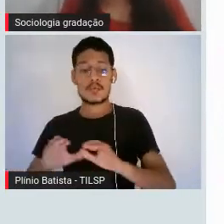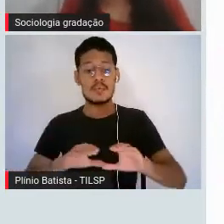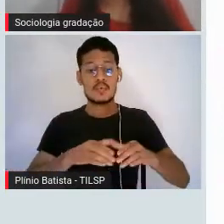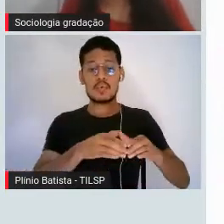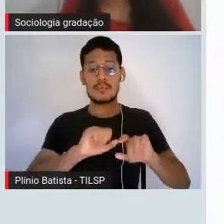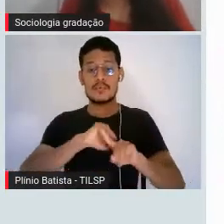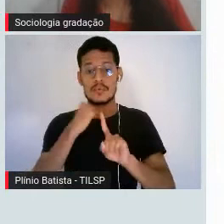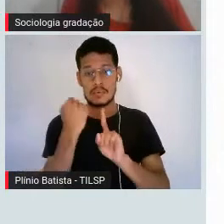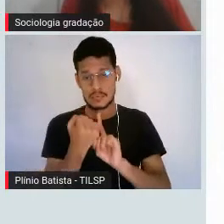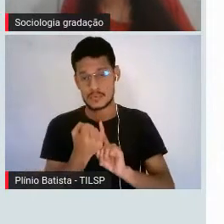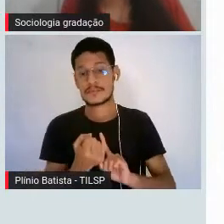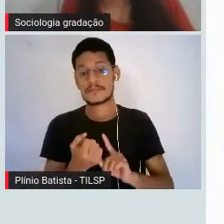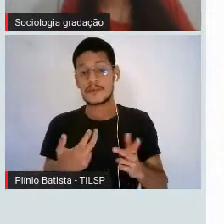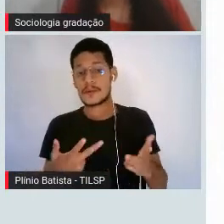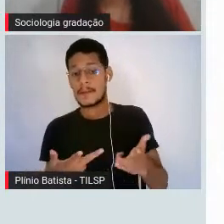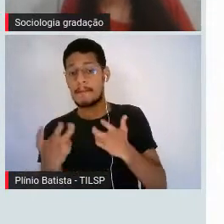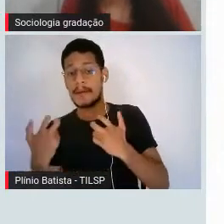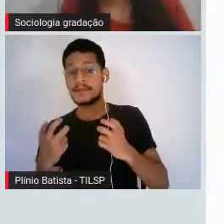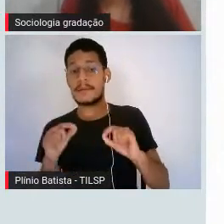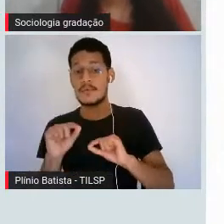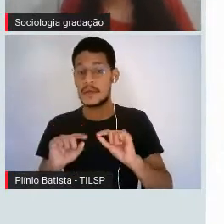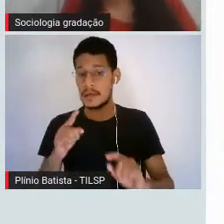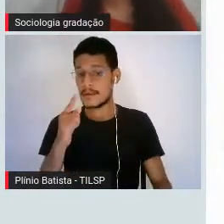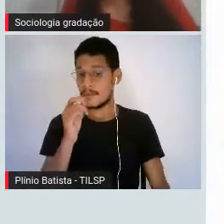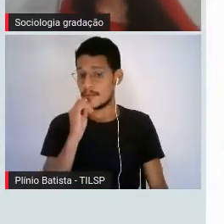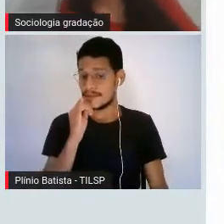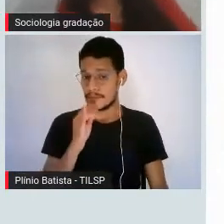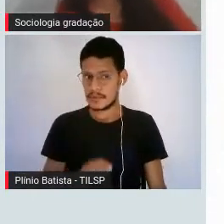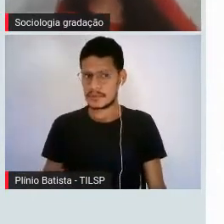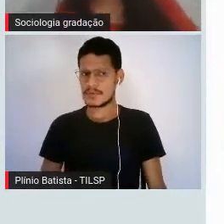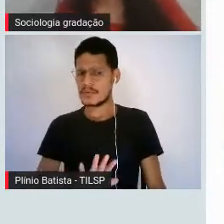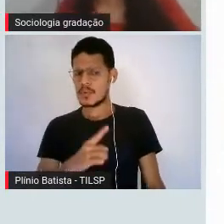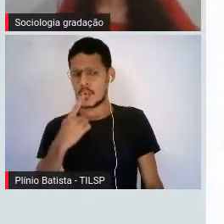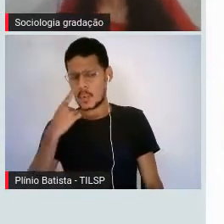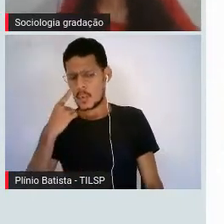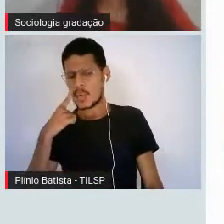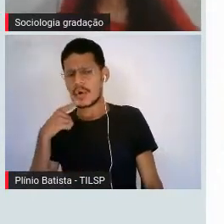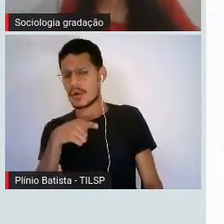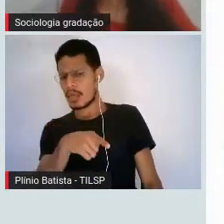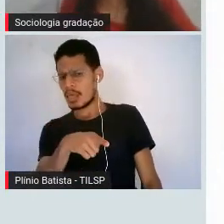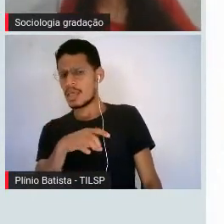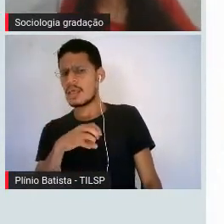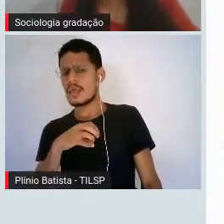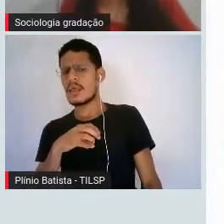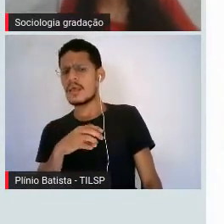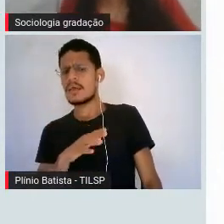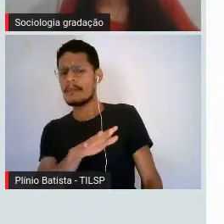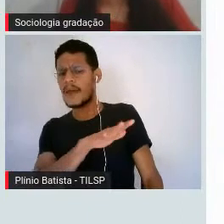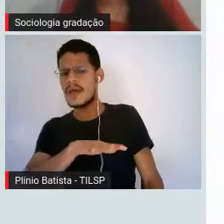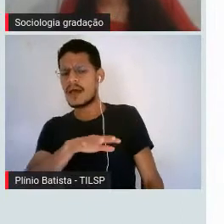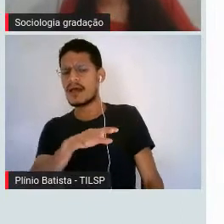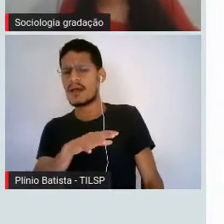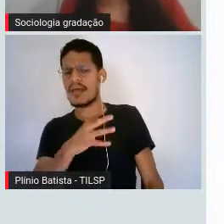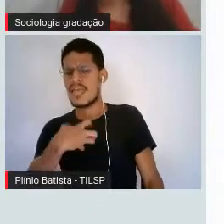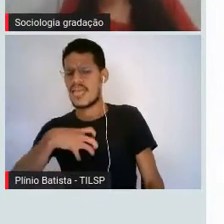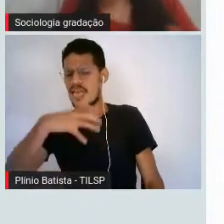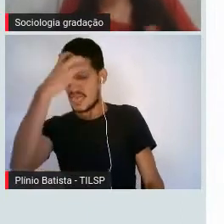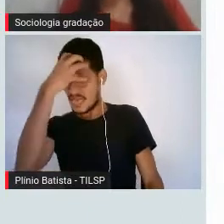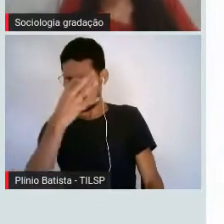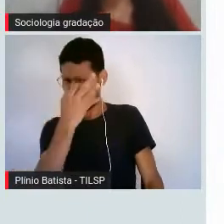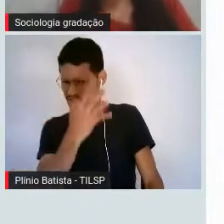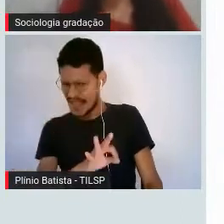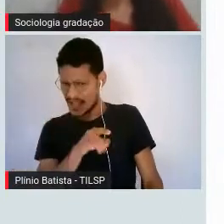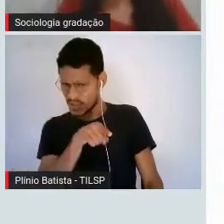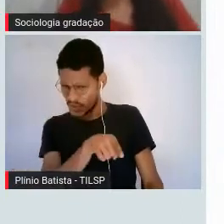começa a perceber que, opa, a monarquia absolutista ela não está totalmente certa, né? Os reis